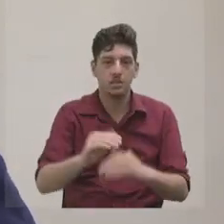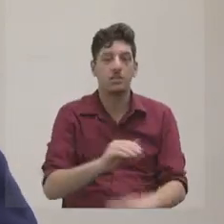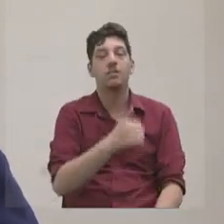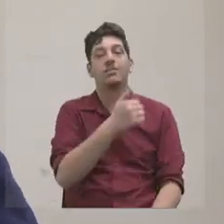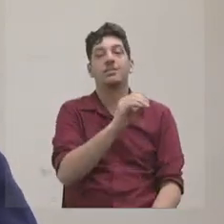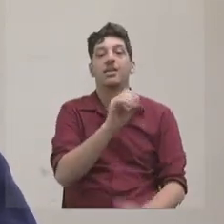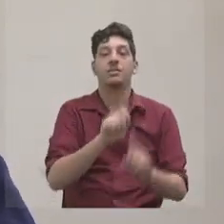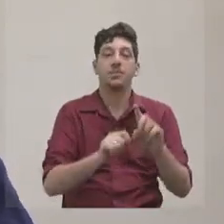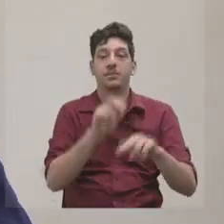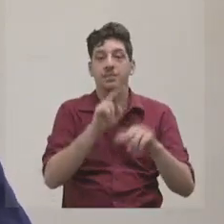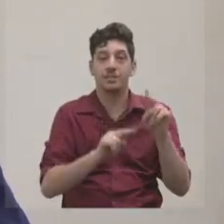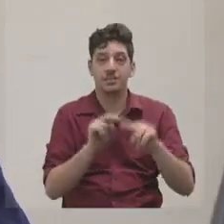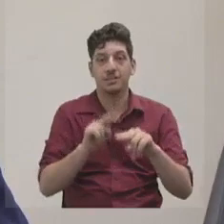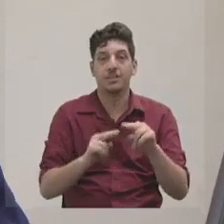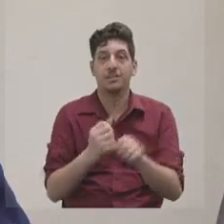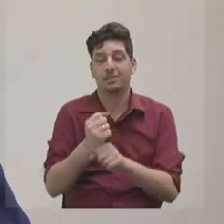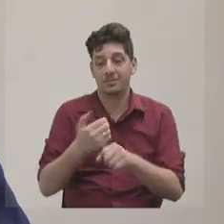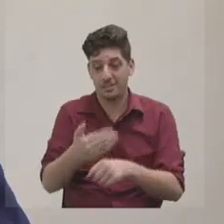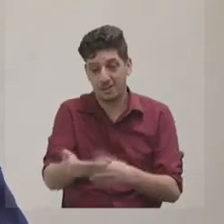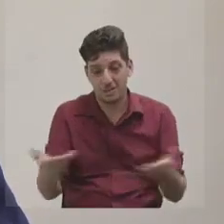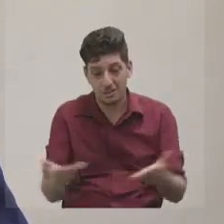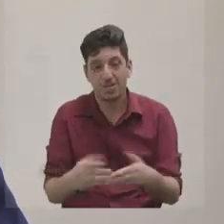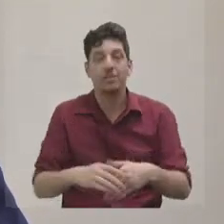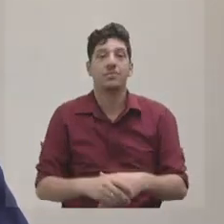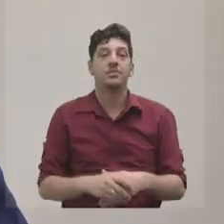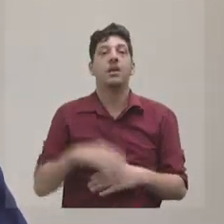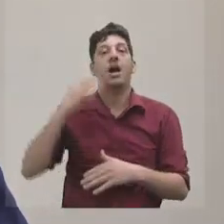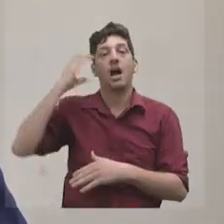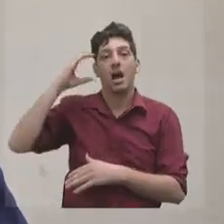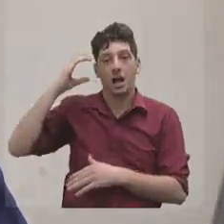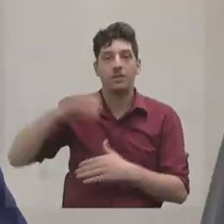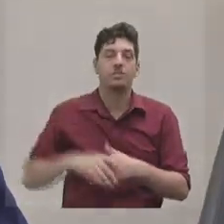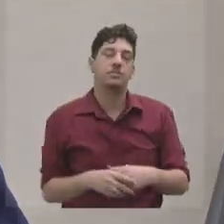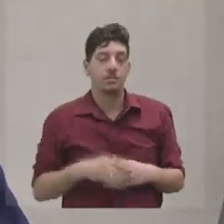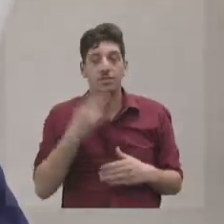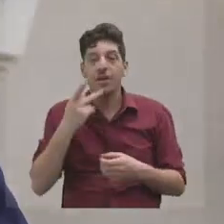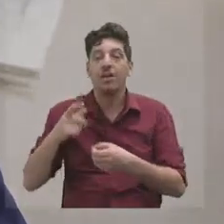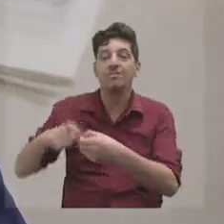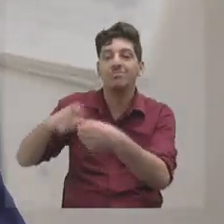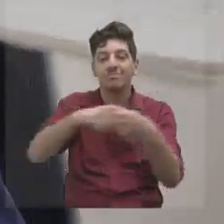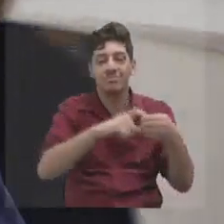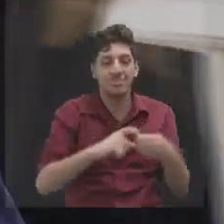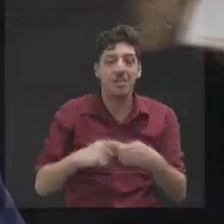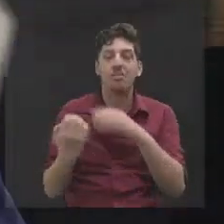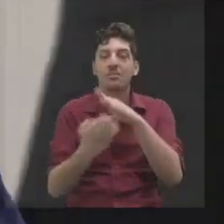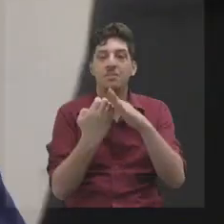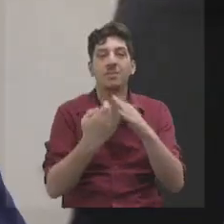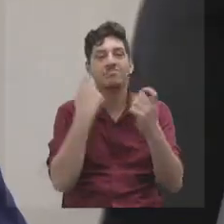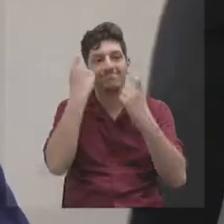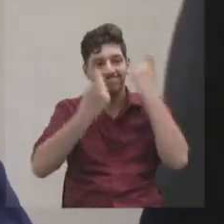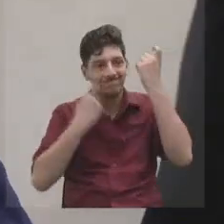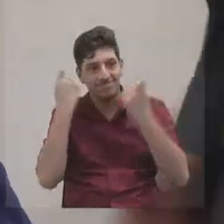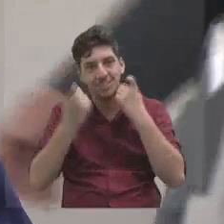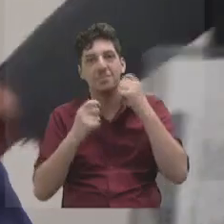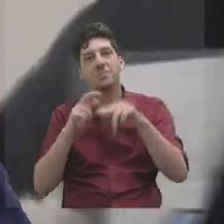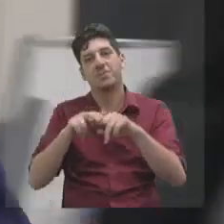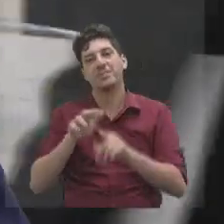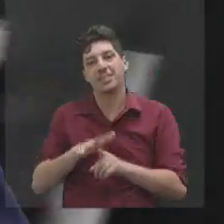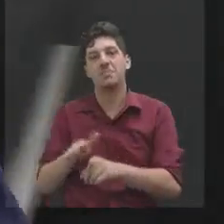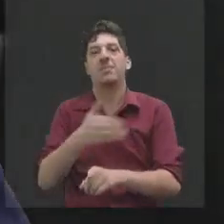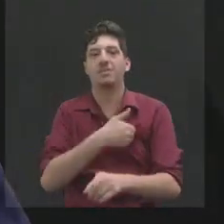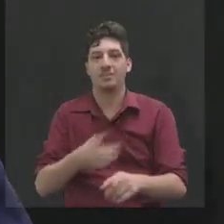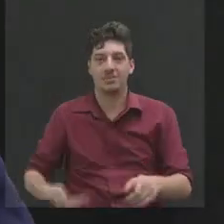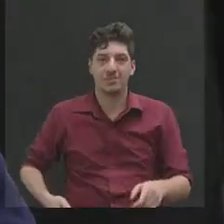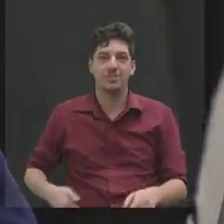segunda matéria Itatiaia condições das rodovias mineiras geraram preocupações demandação governamental 24 desse